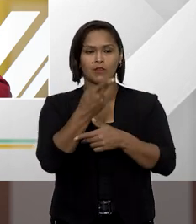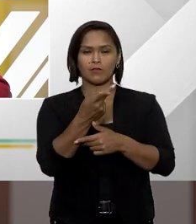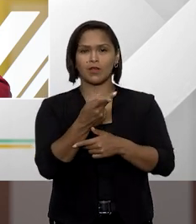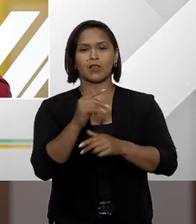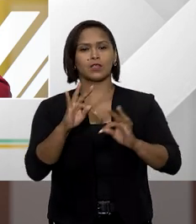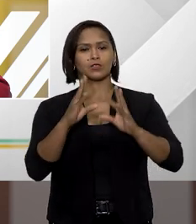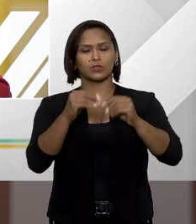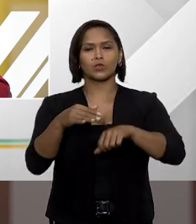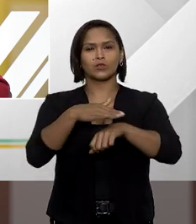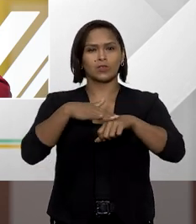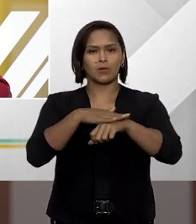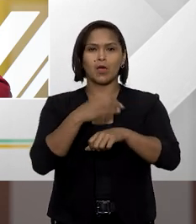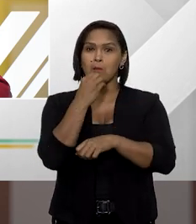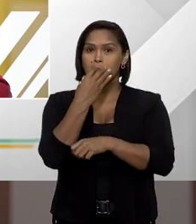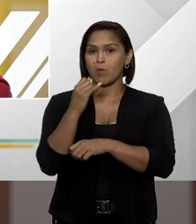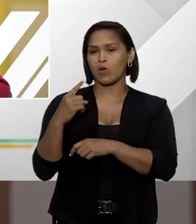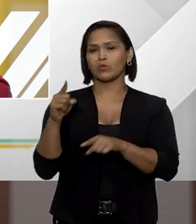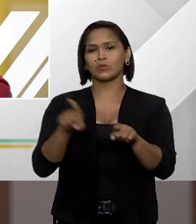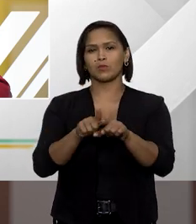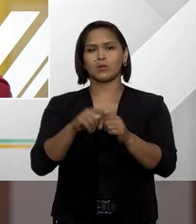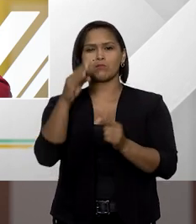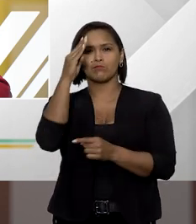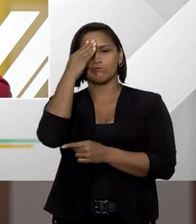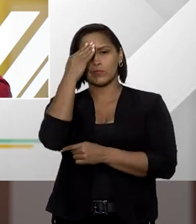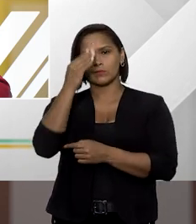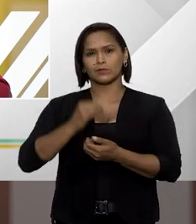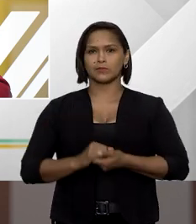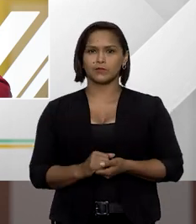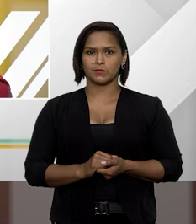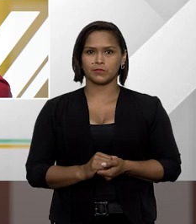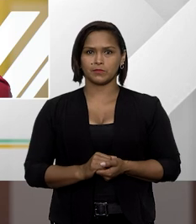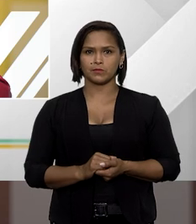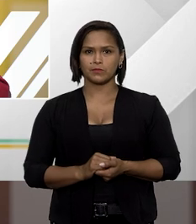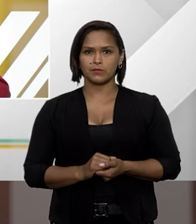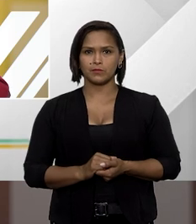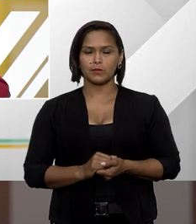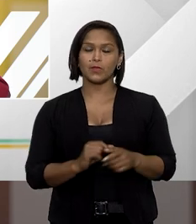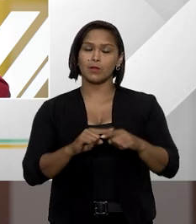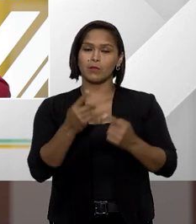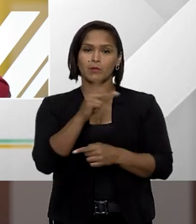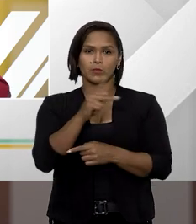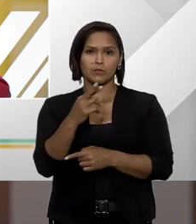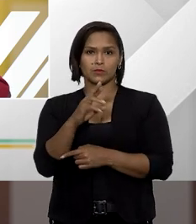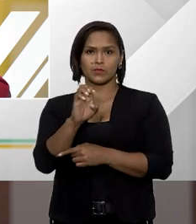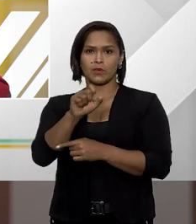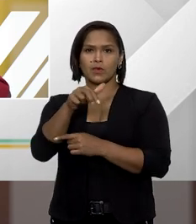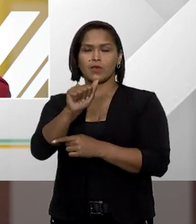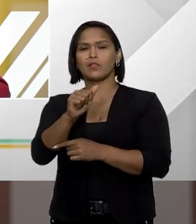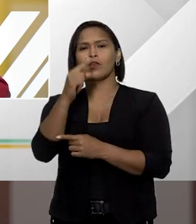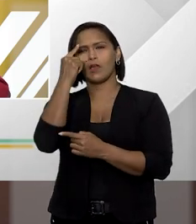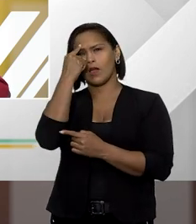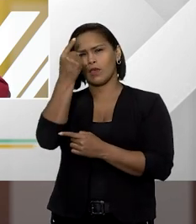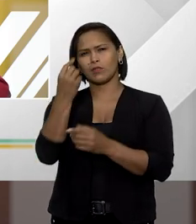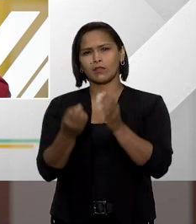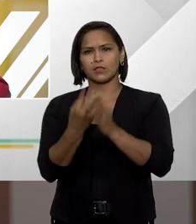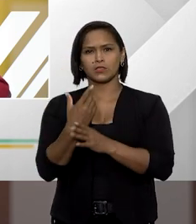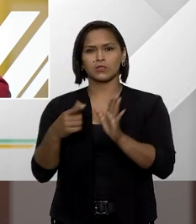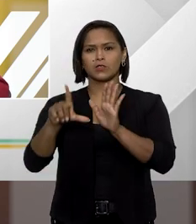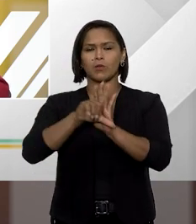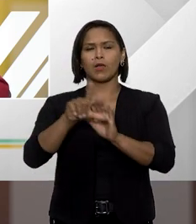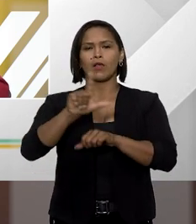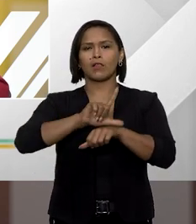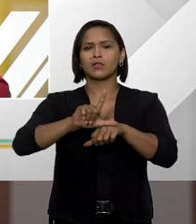que será um debate bastante profícuo para o nosso amadurecimento. Bom, professor René, a ideia de criação